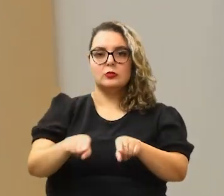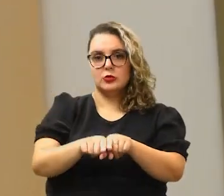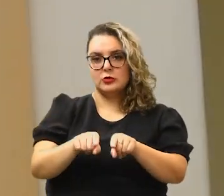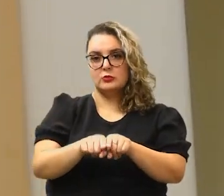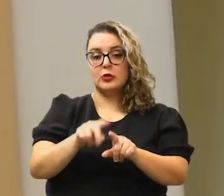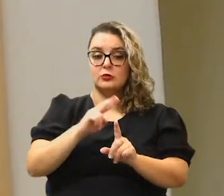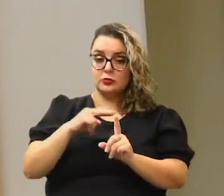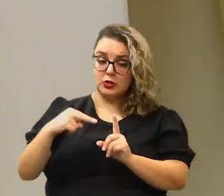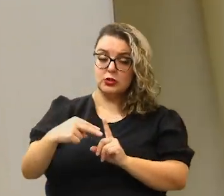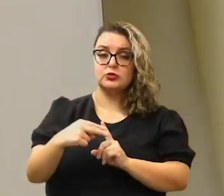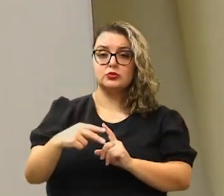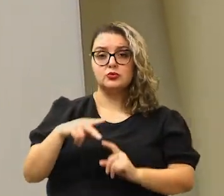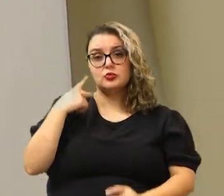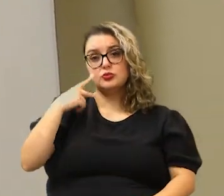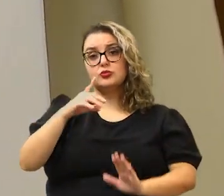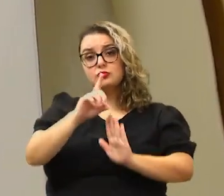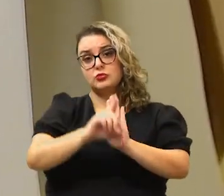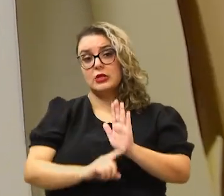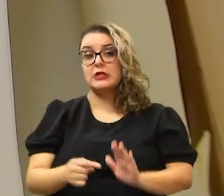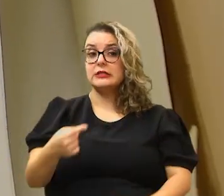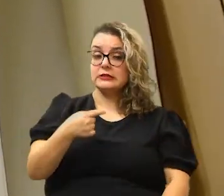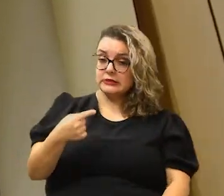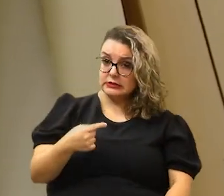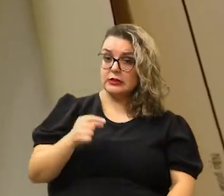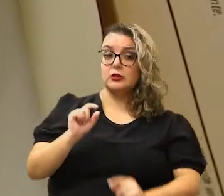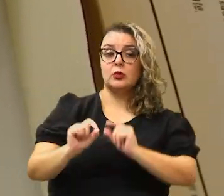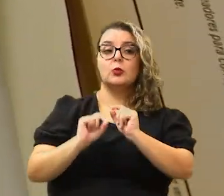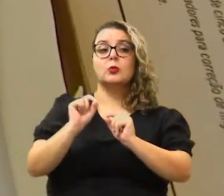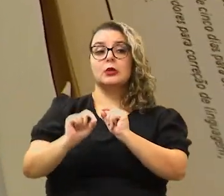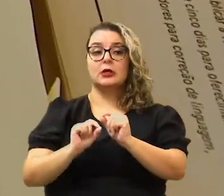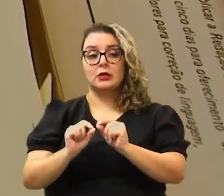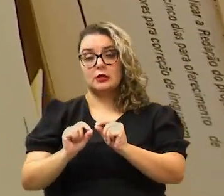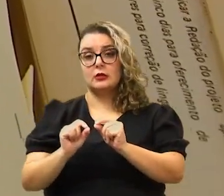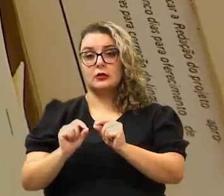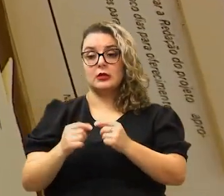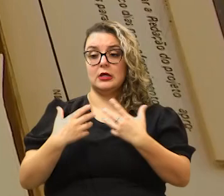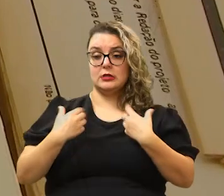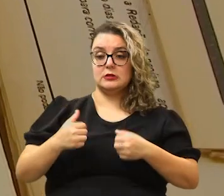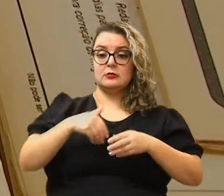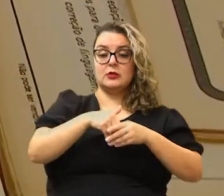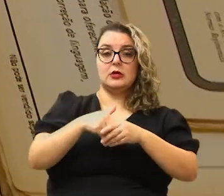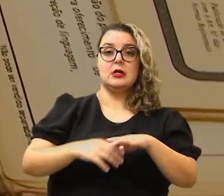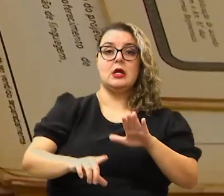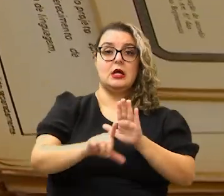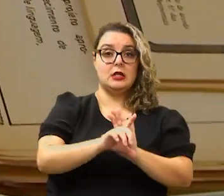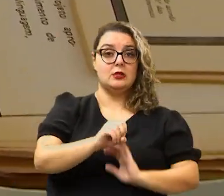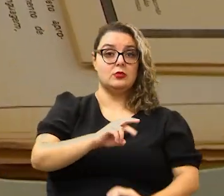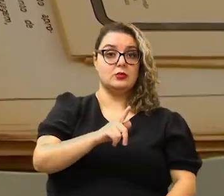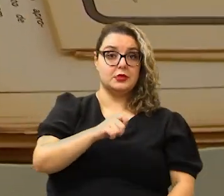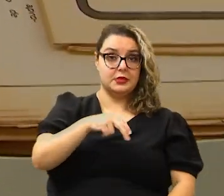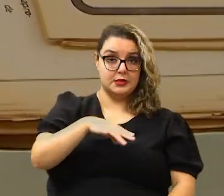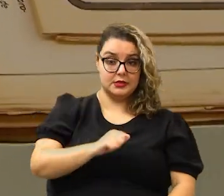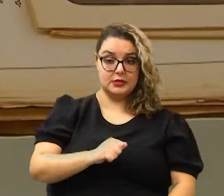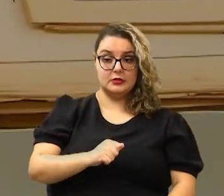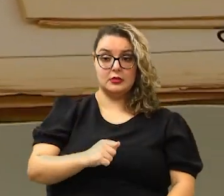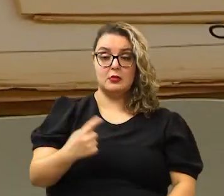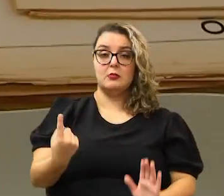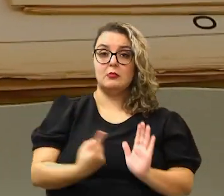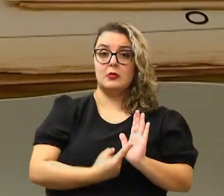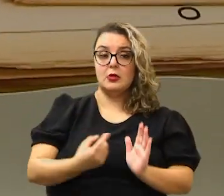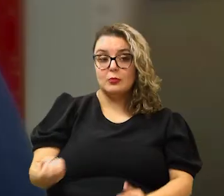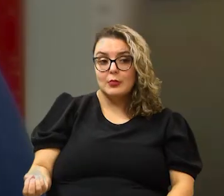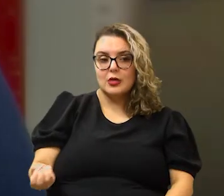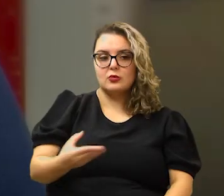fosse criada a lei orgânica municipal. E foi um momento que a Câmara se abriu totalmente para a população